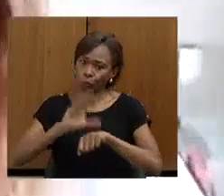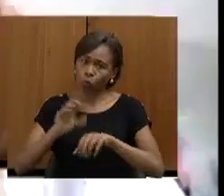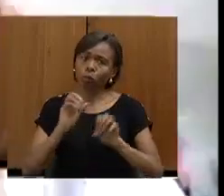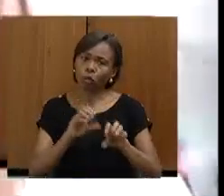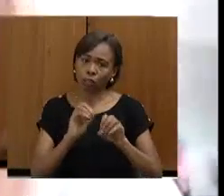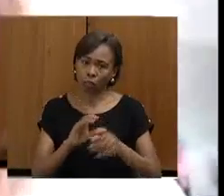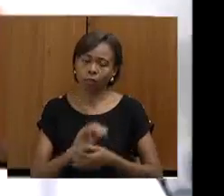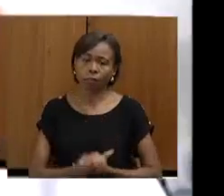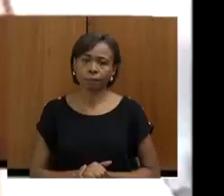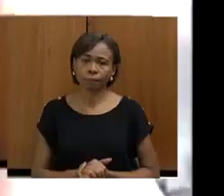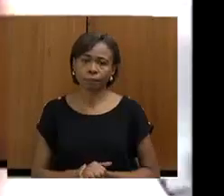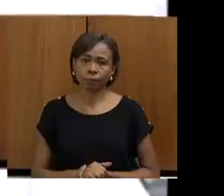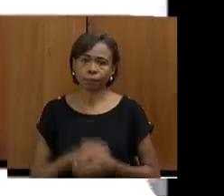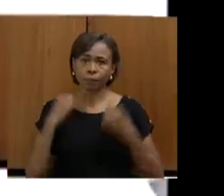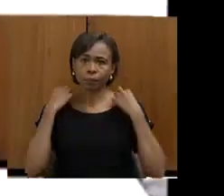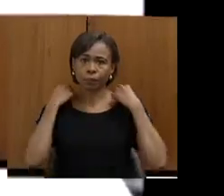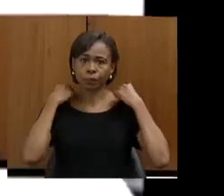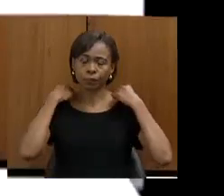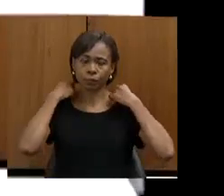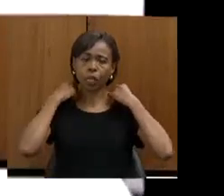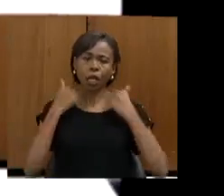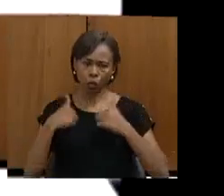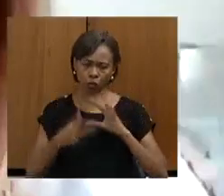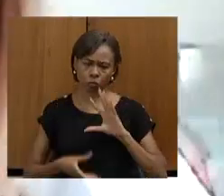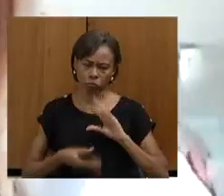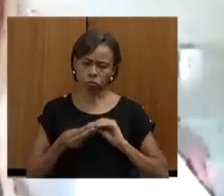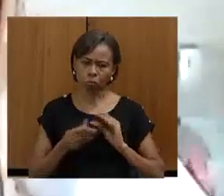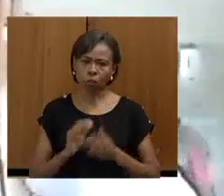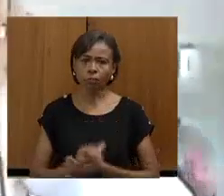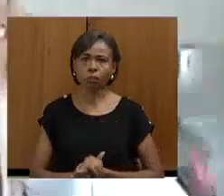Certo? Para concluir... Então, eu vou concluir aqui.